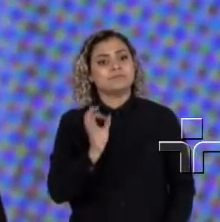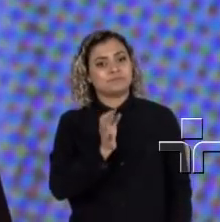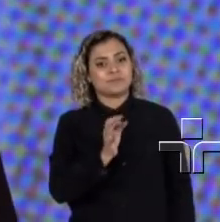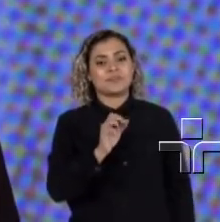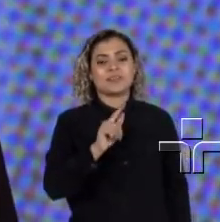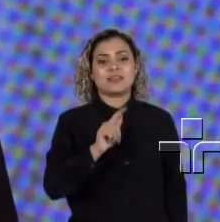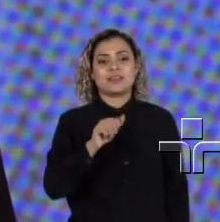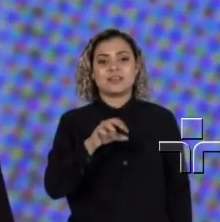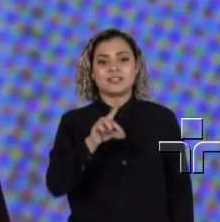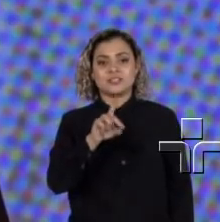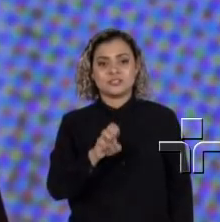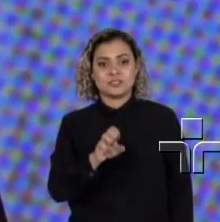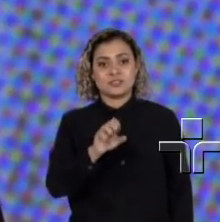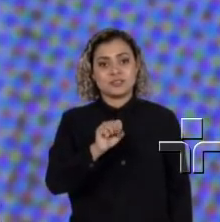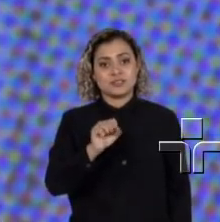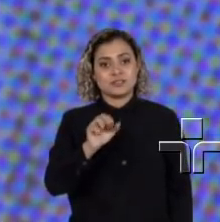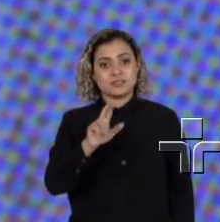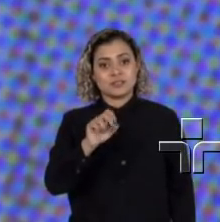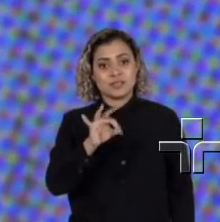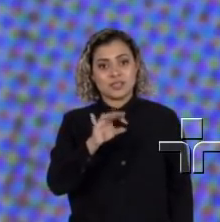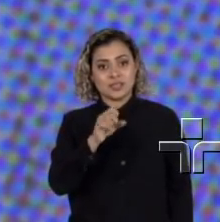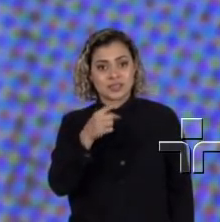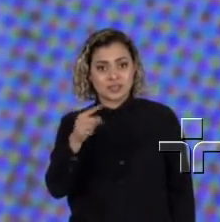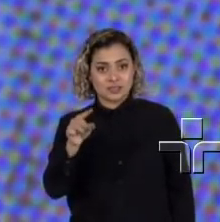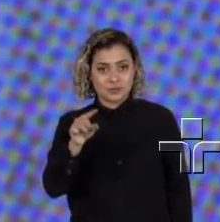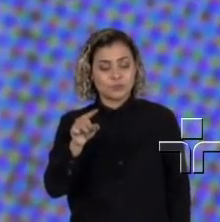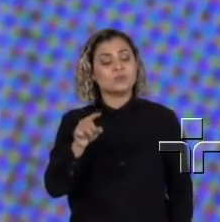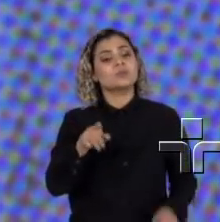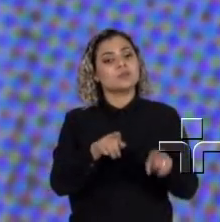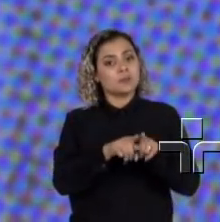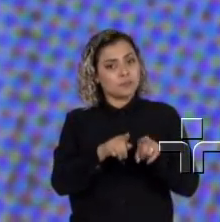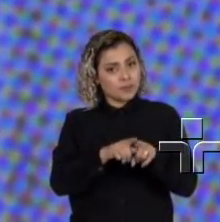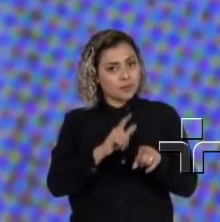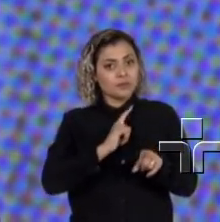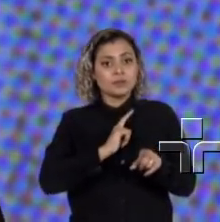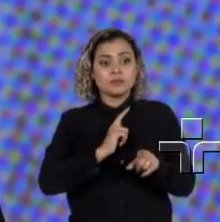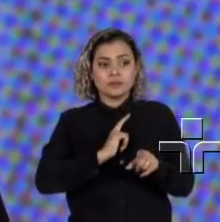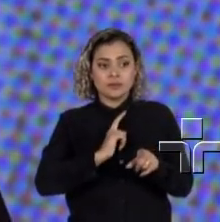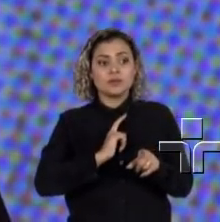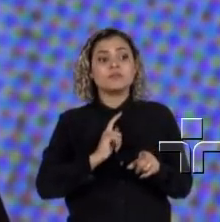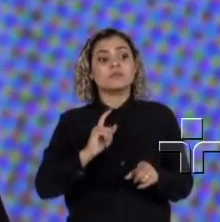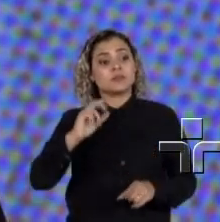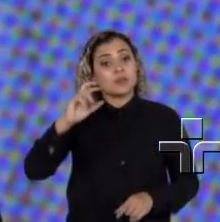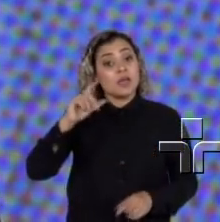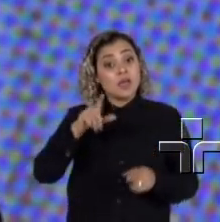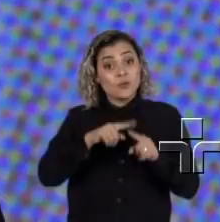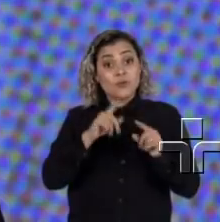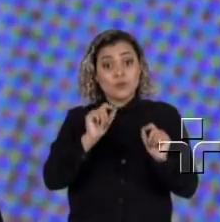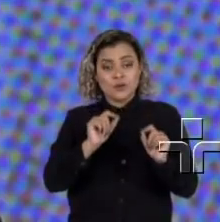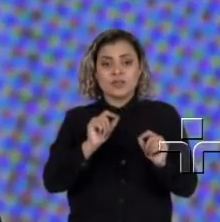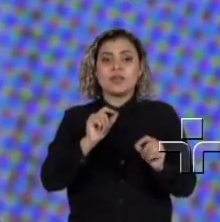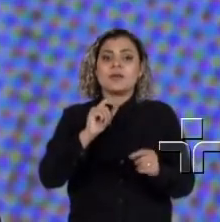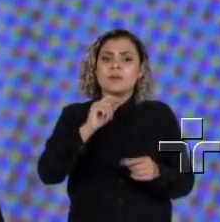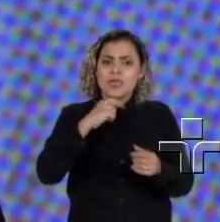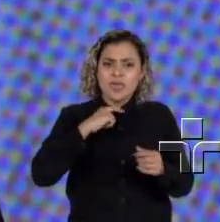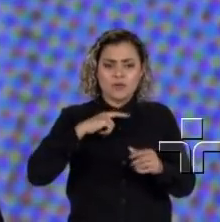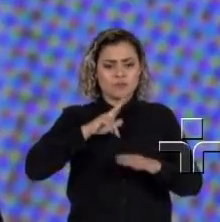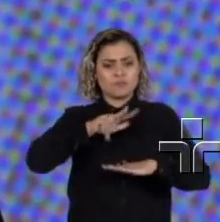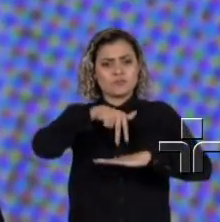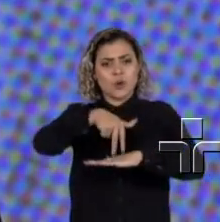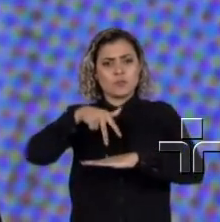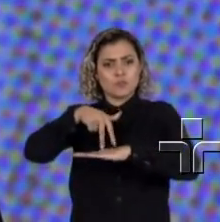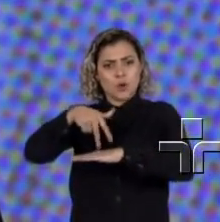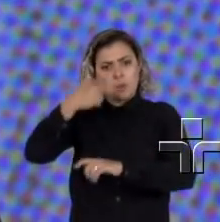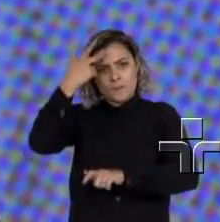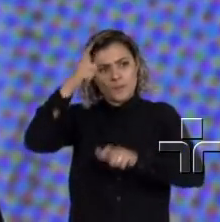as coisas. Quando o Avancini dirigiu A Deusa Vencida, eu vinha fazendo protagonistas o tempo todo, né?